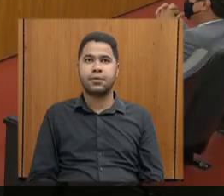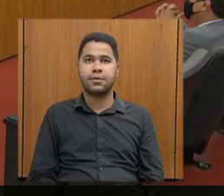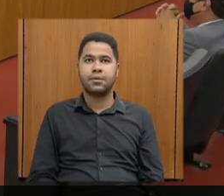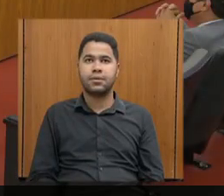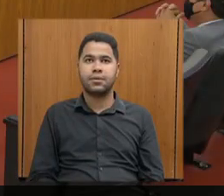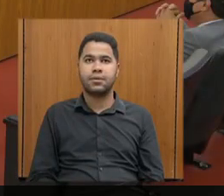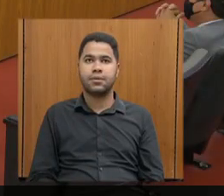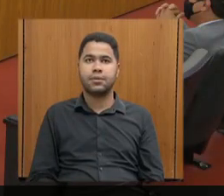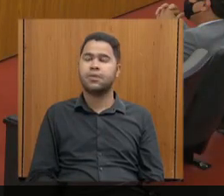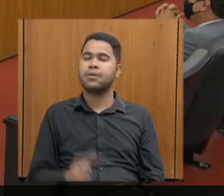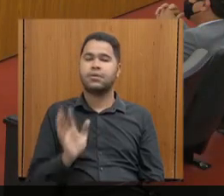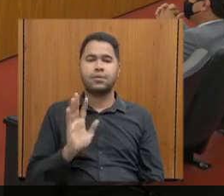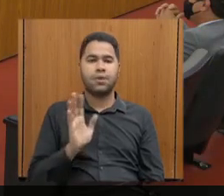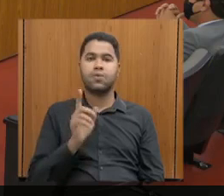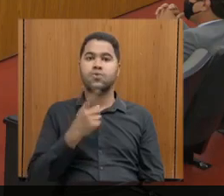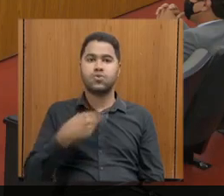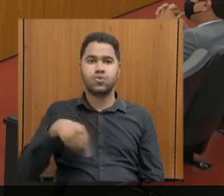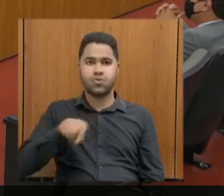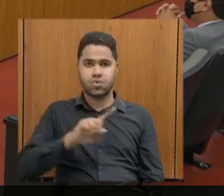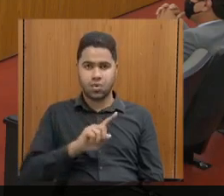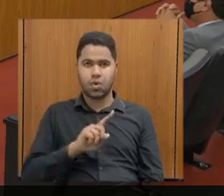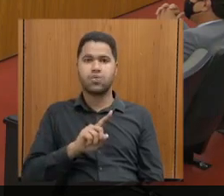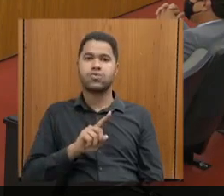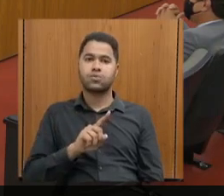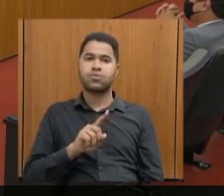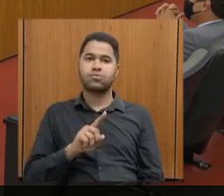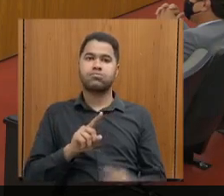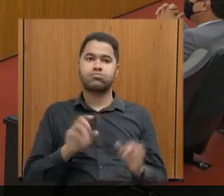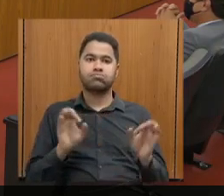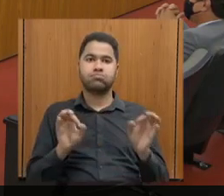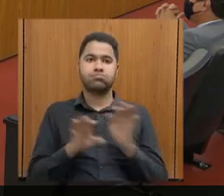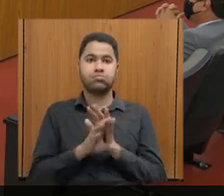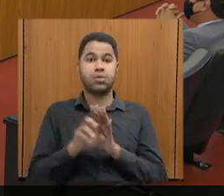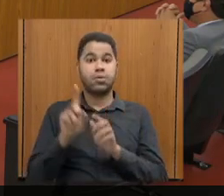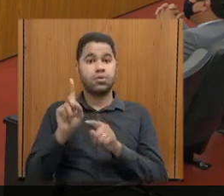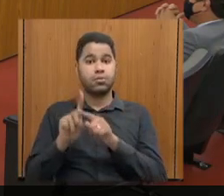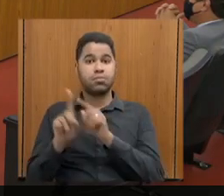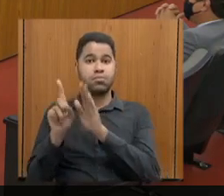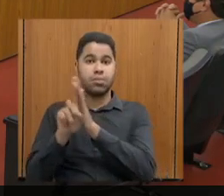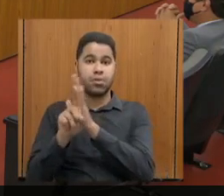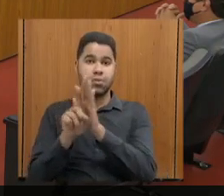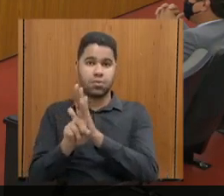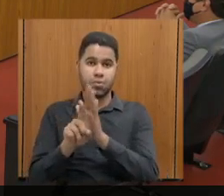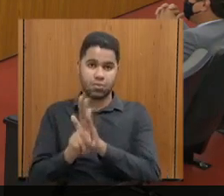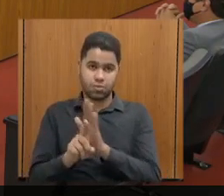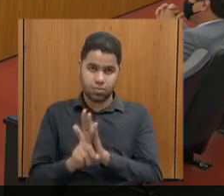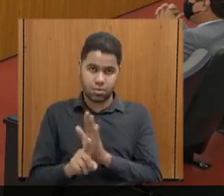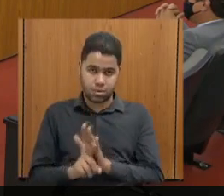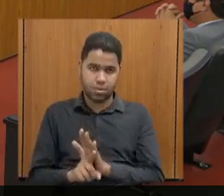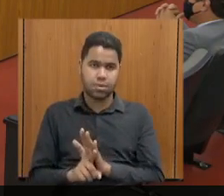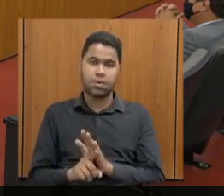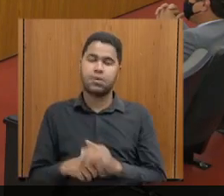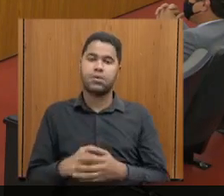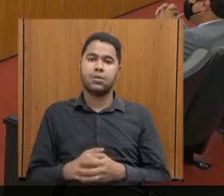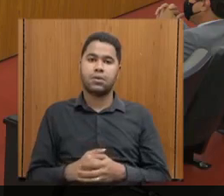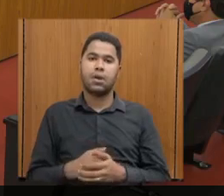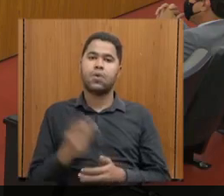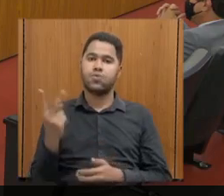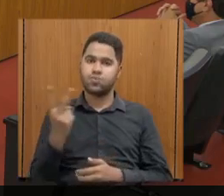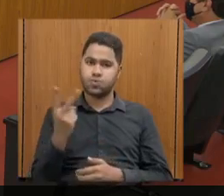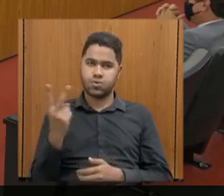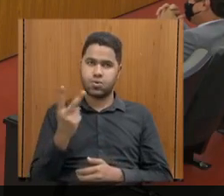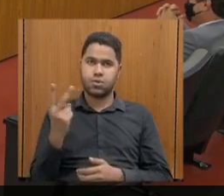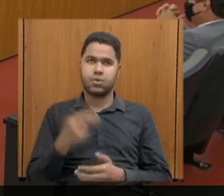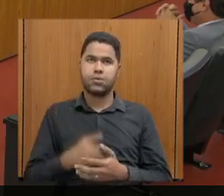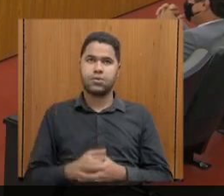Nós ouviremos os dois e depois passaremos as perguntas dos deputados farão as perguntas tá